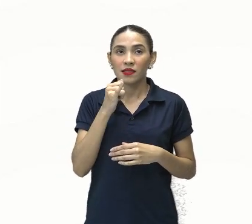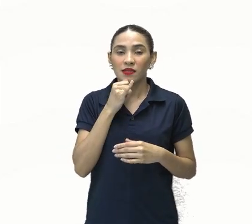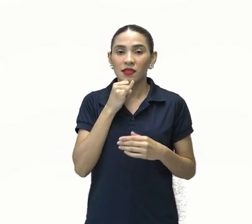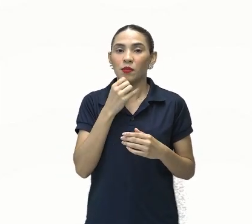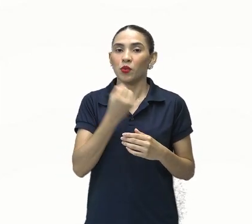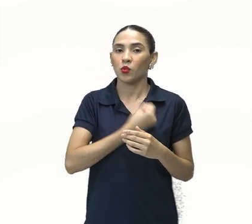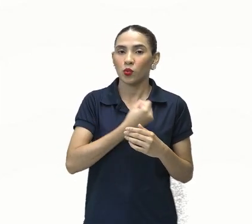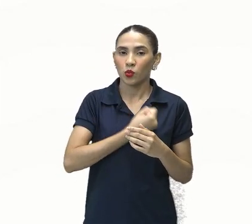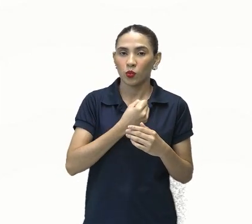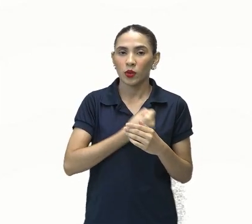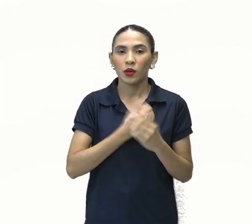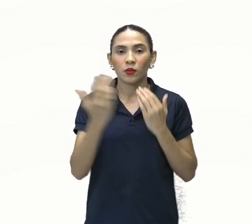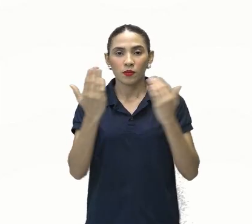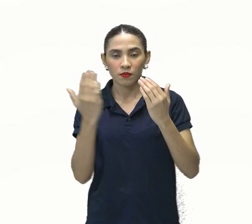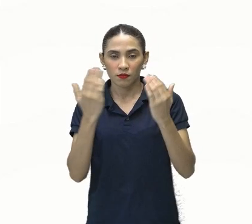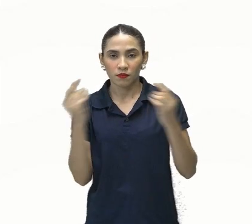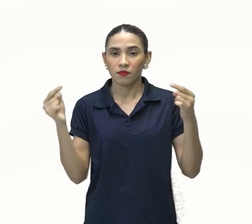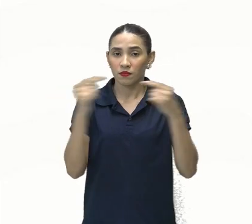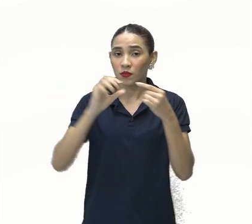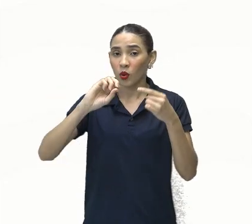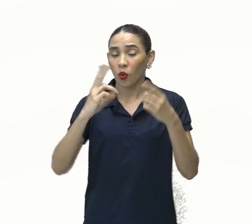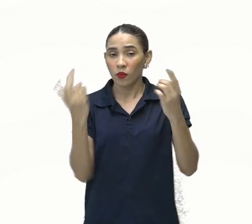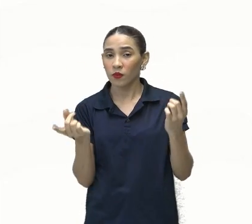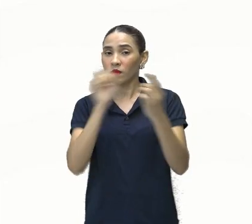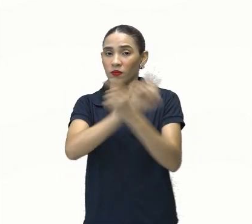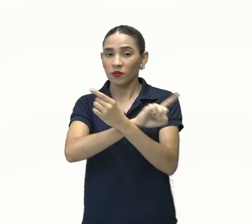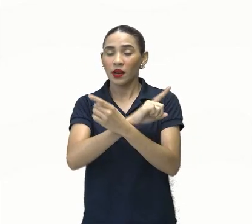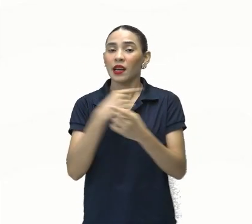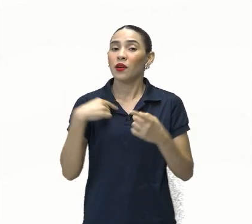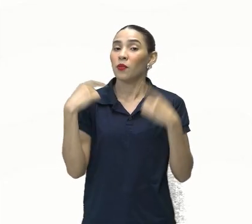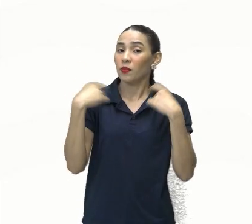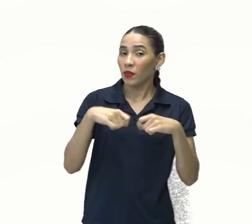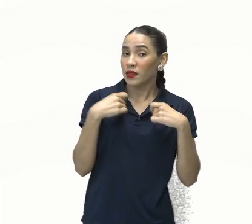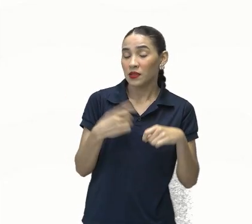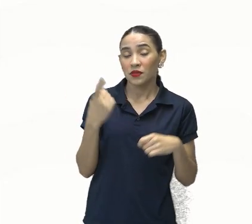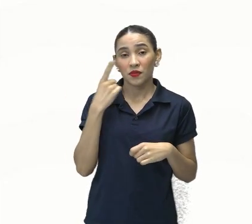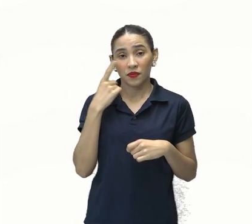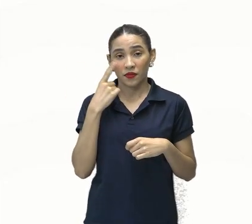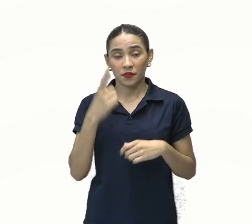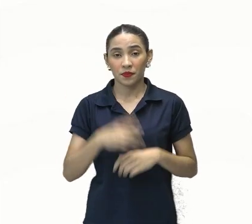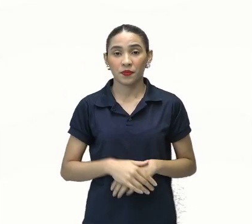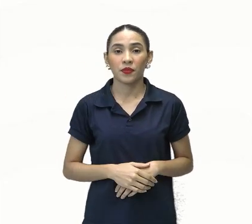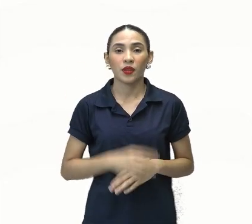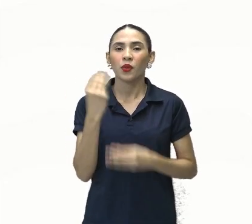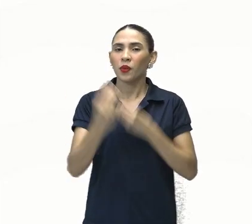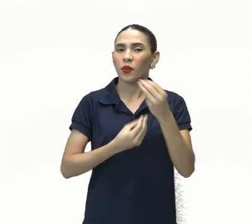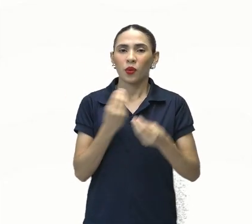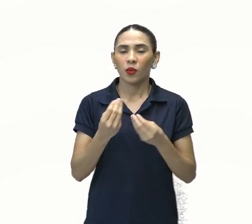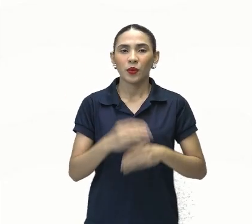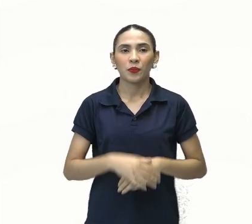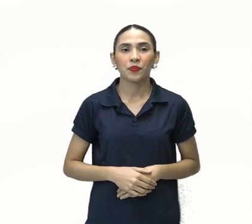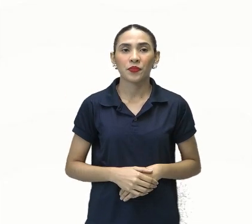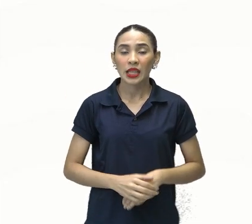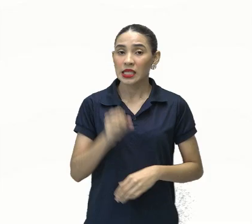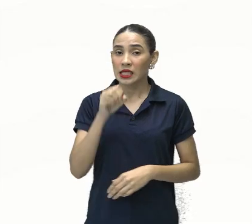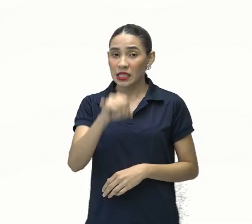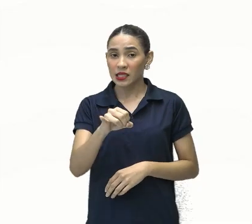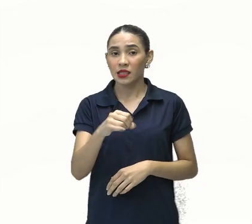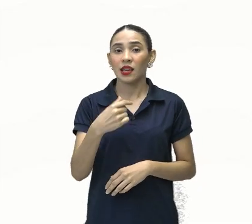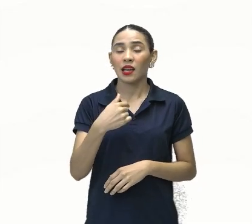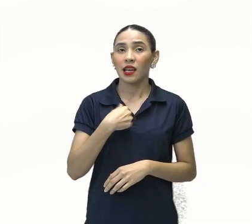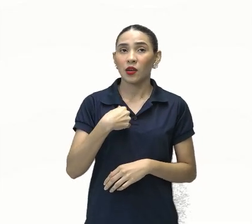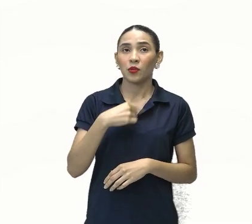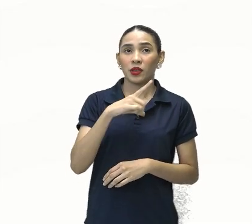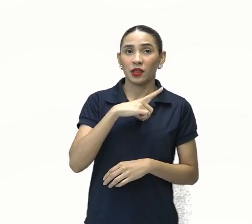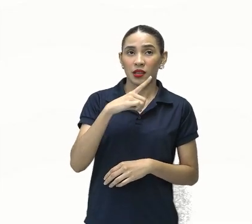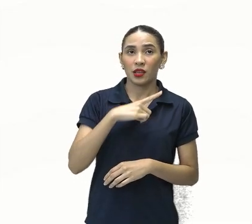ou inversamente proporcional, eu preciso fazer uma verificação. Como assim? Se eu